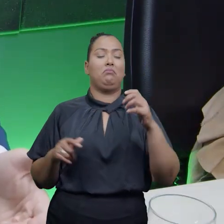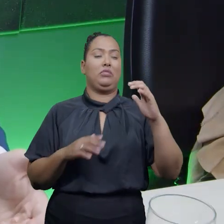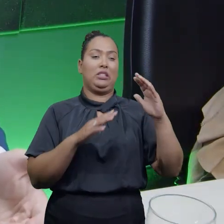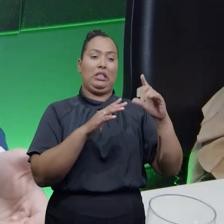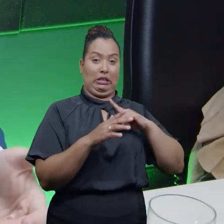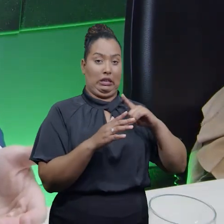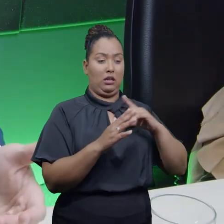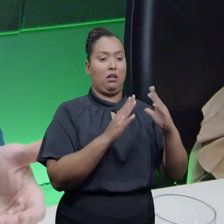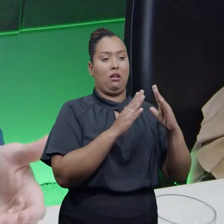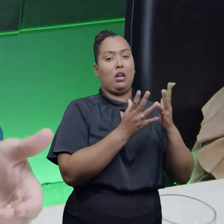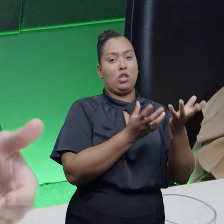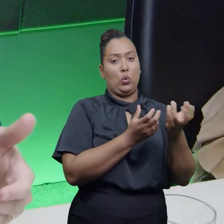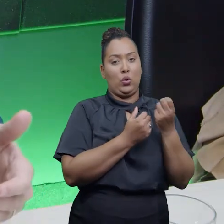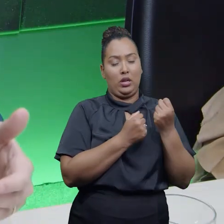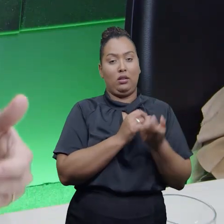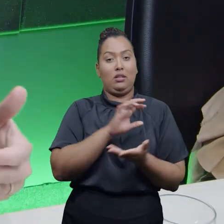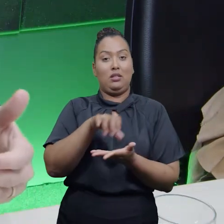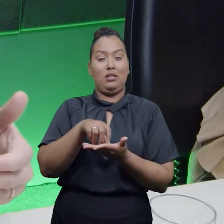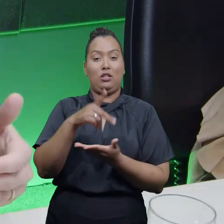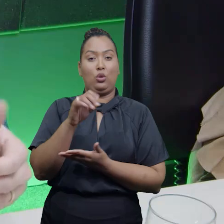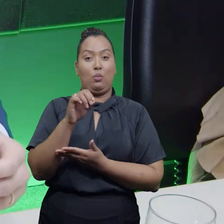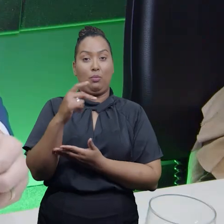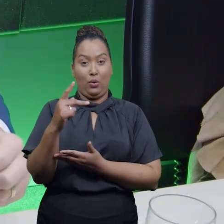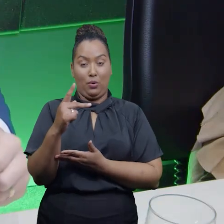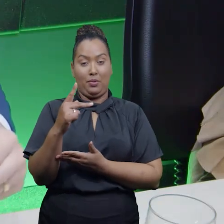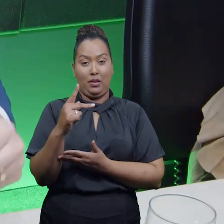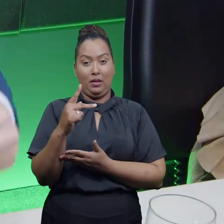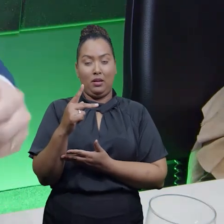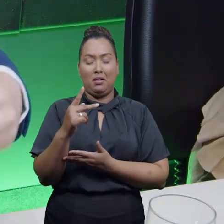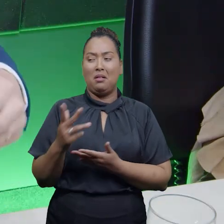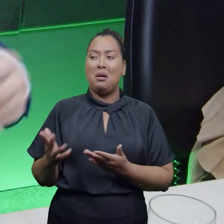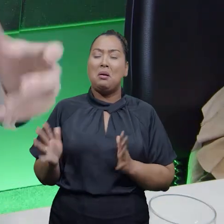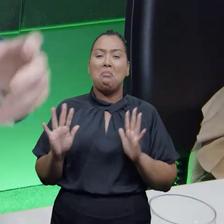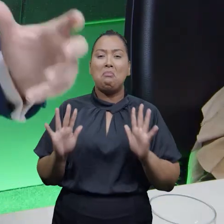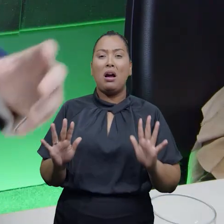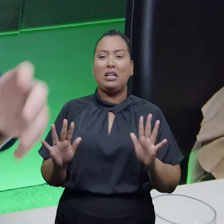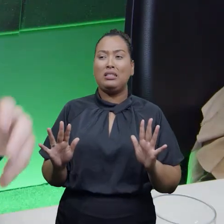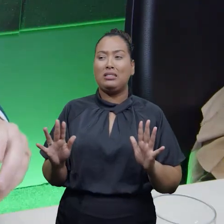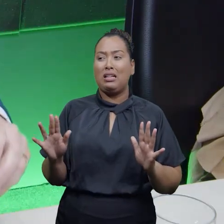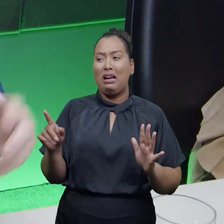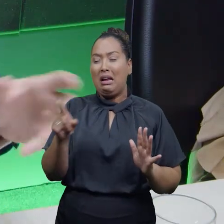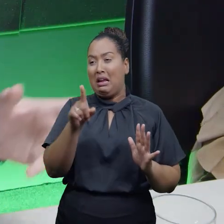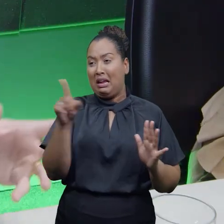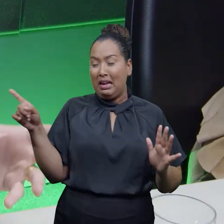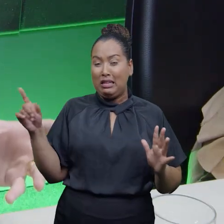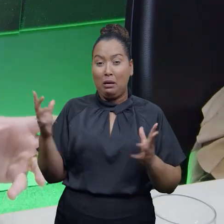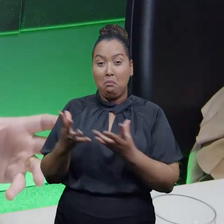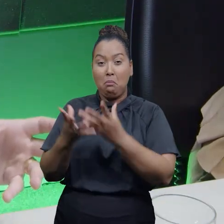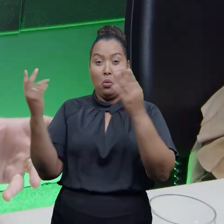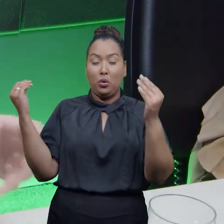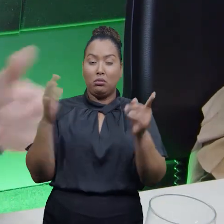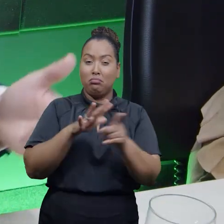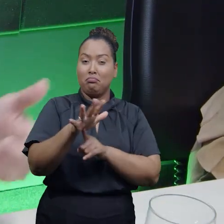e as casas de acolhida não são, não são nem de longe, digamos assim, a maioria dessas pessoas, porque